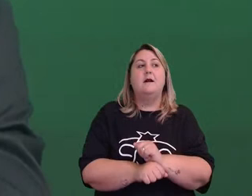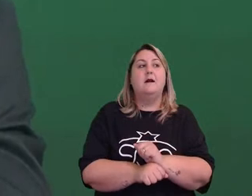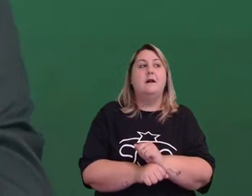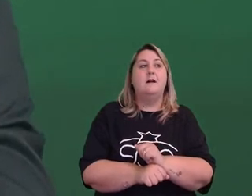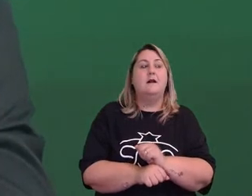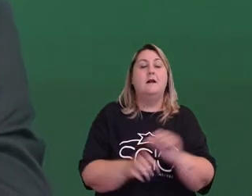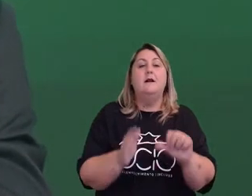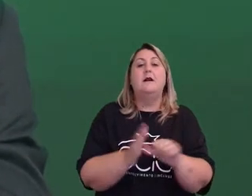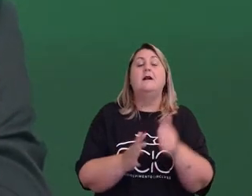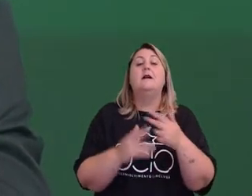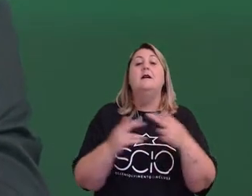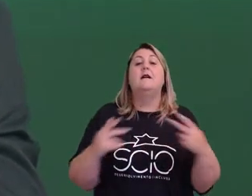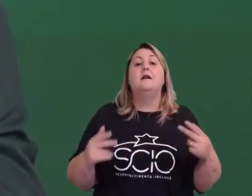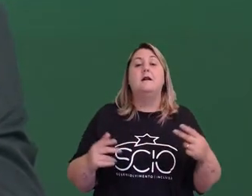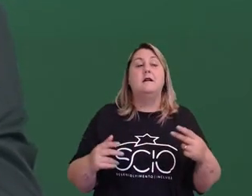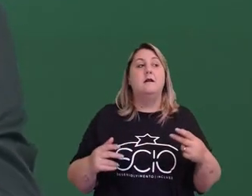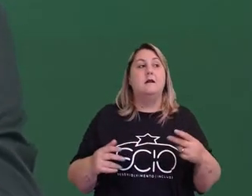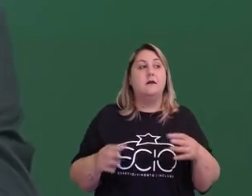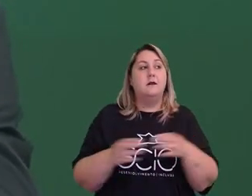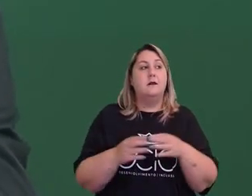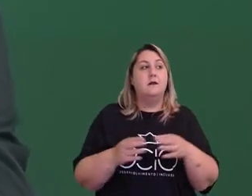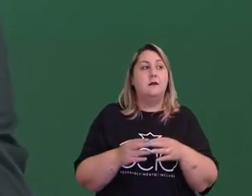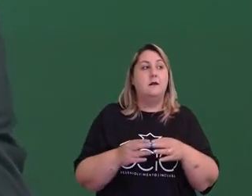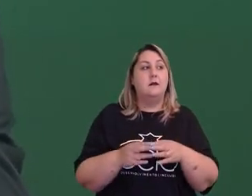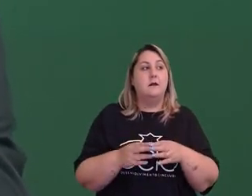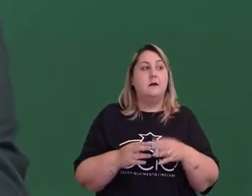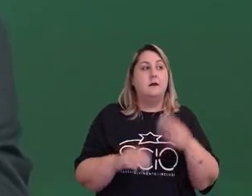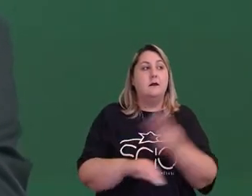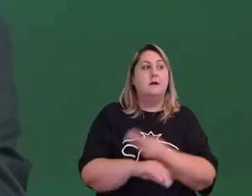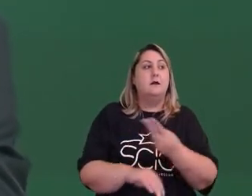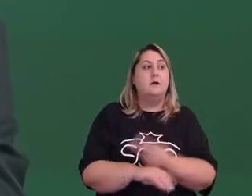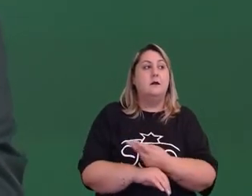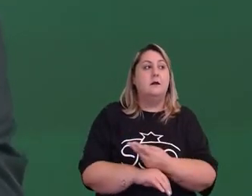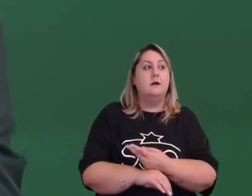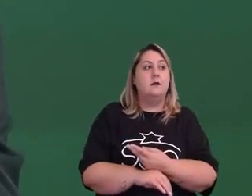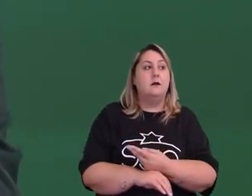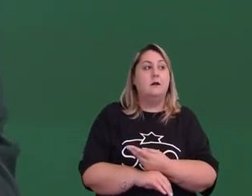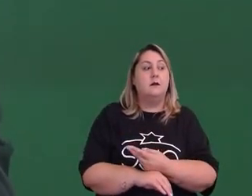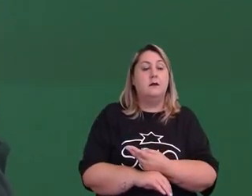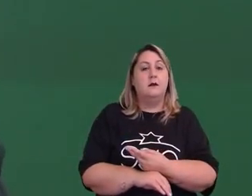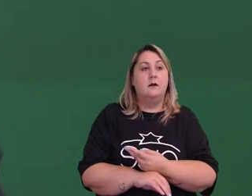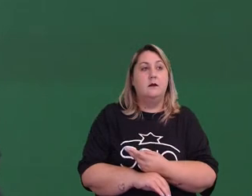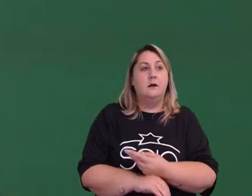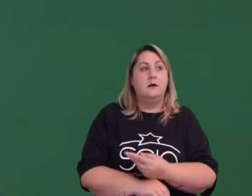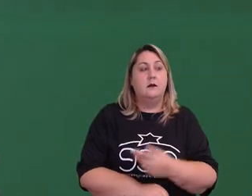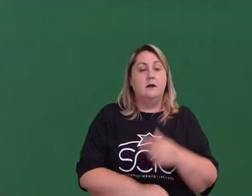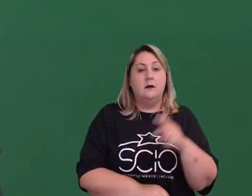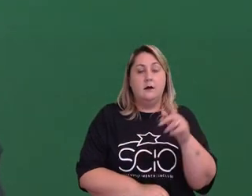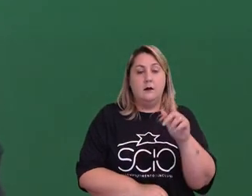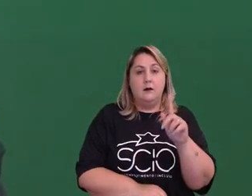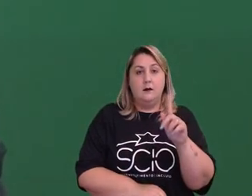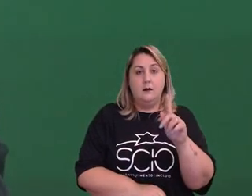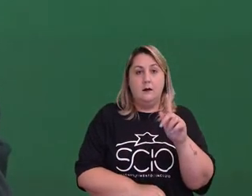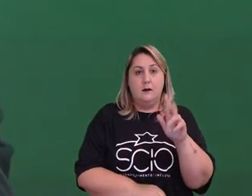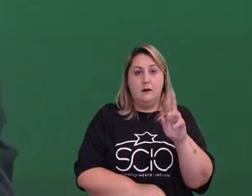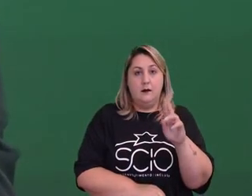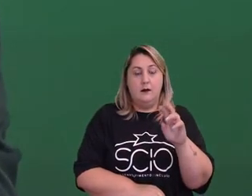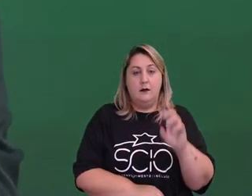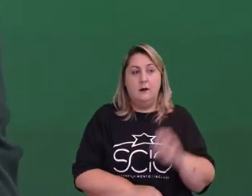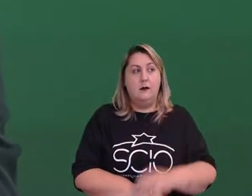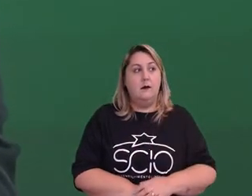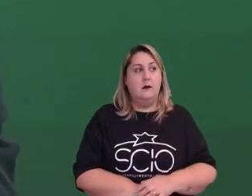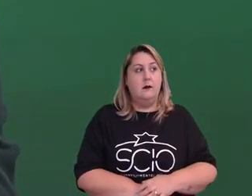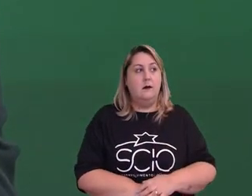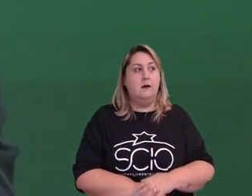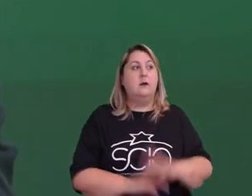ritmo. A primeira coisa, teve uma galera que mandou um WhatsApp para mim, porque está aparecendo aqui um QR Code, e esse QR Code tem